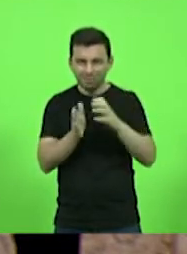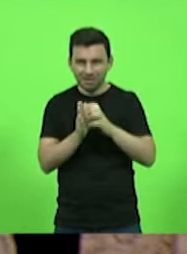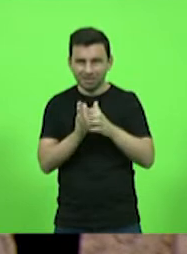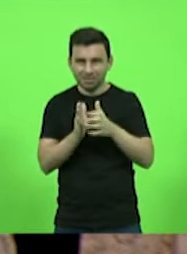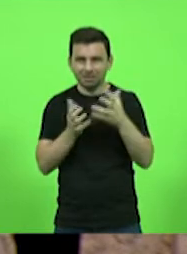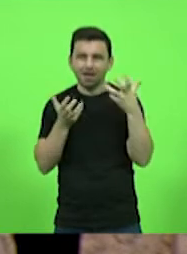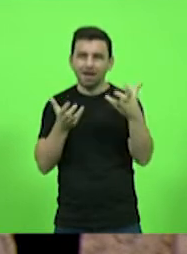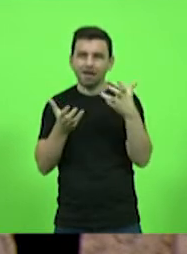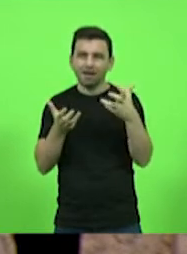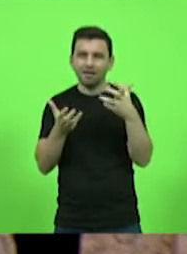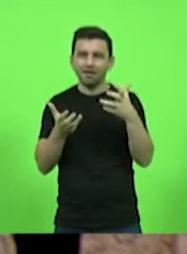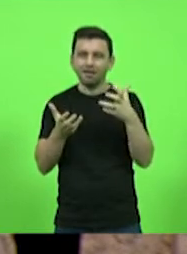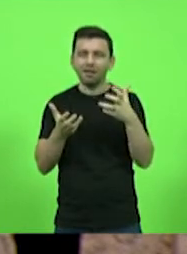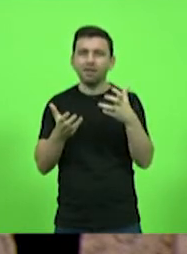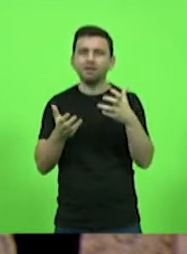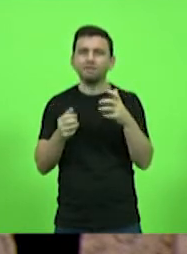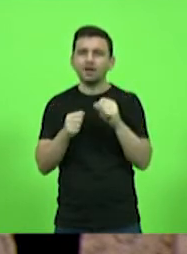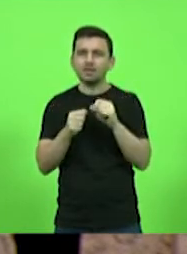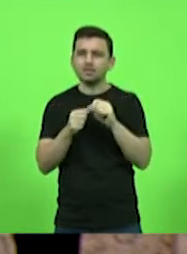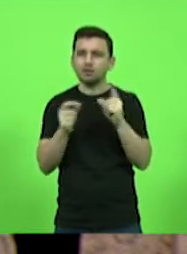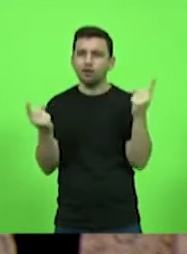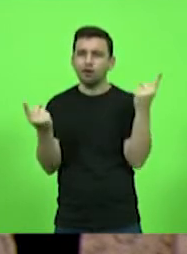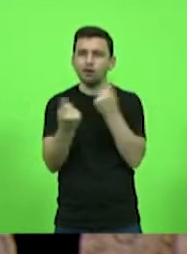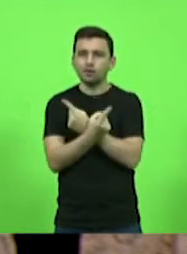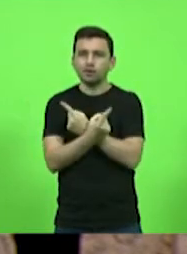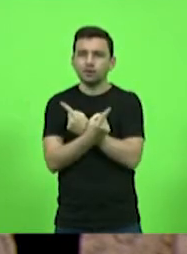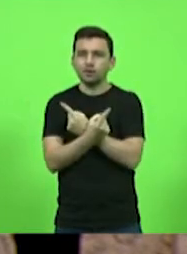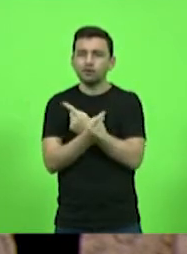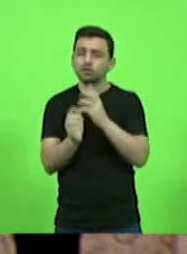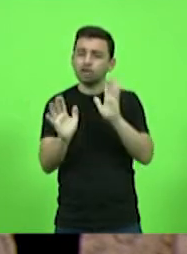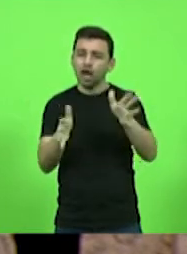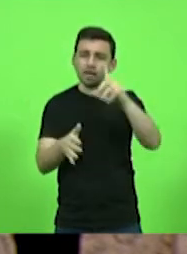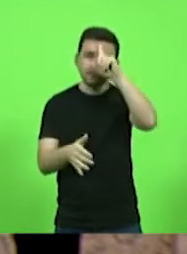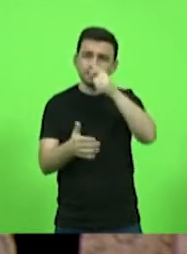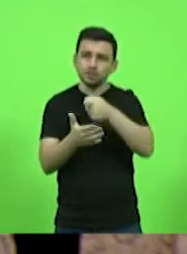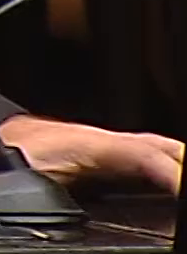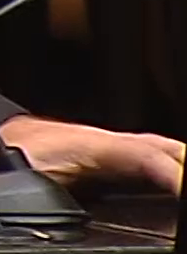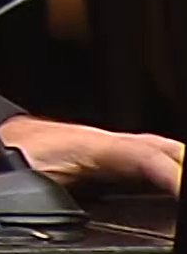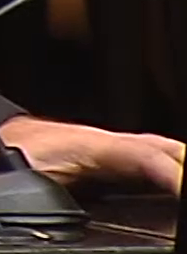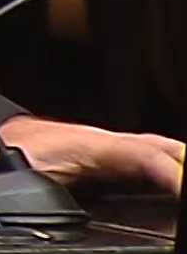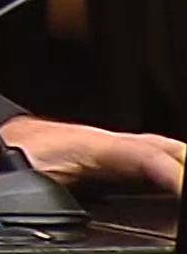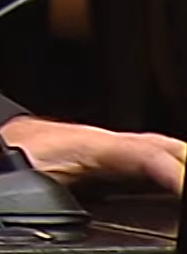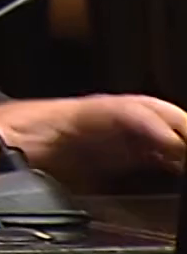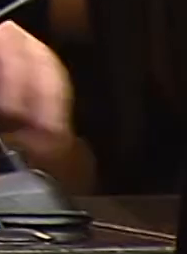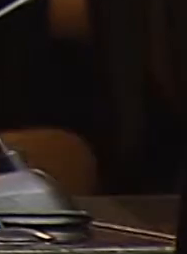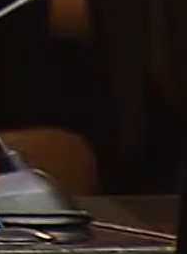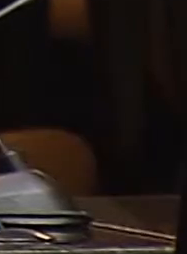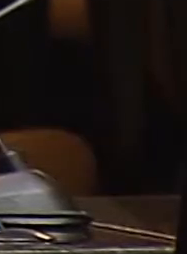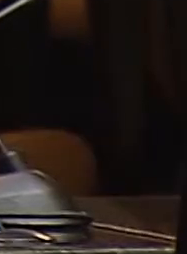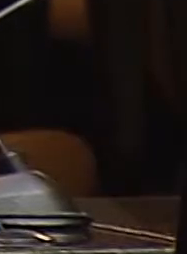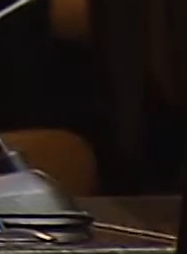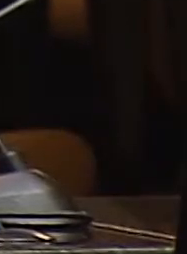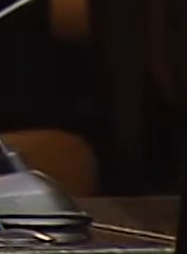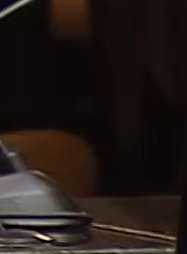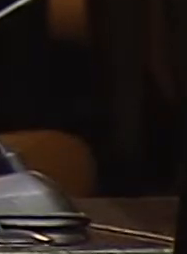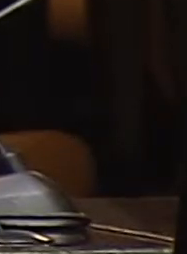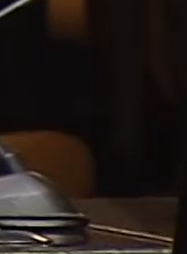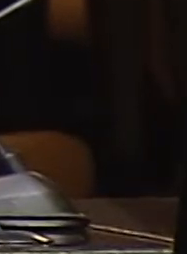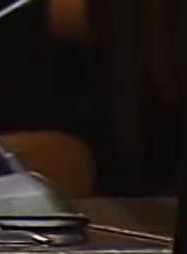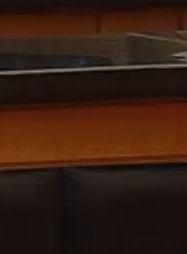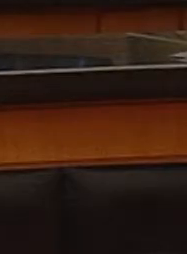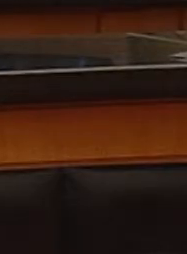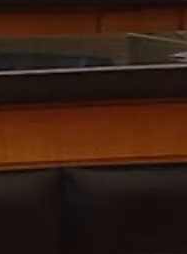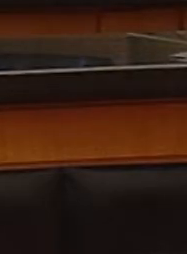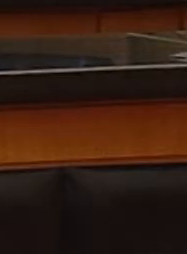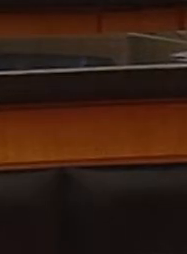quer que seja feito exatamente o contrário do que foi decidido pelo Congresso Nacional. O deputado Sérgio Mota também se manifestou